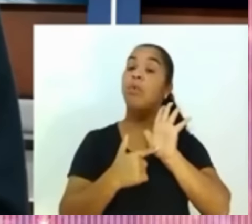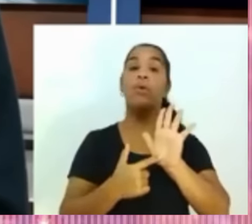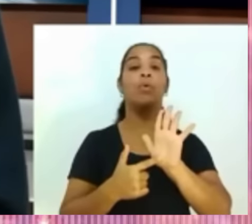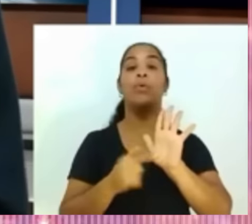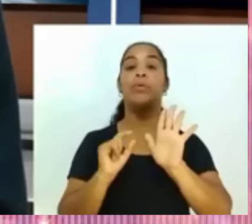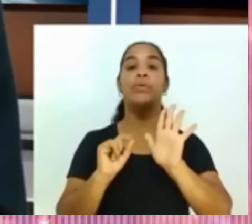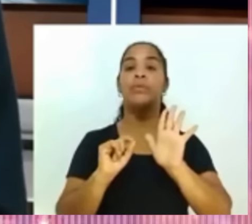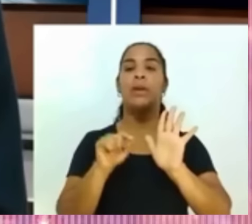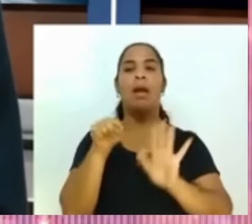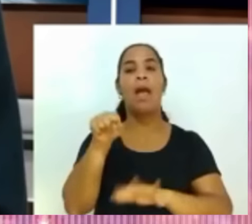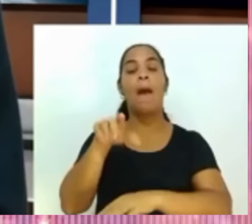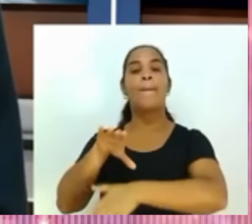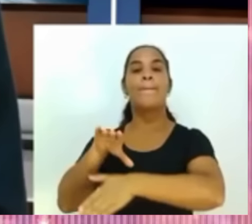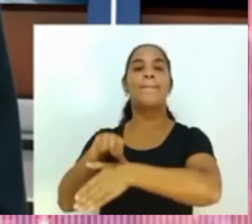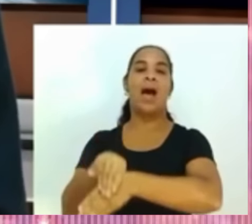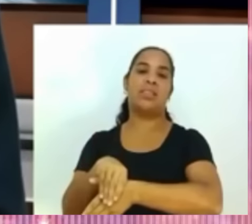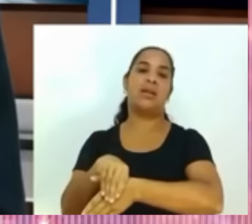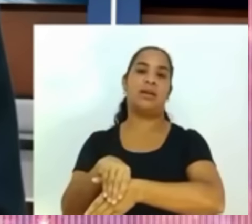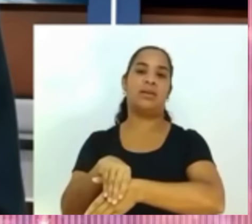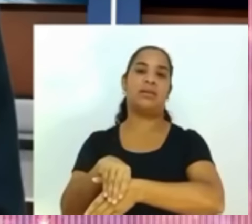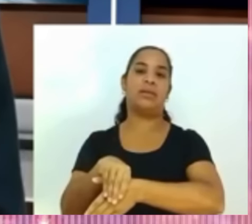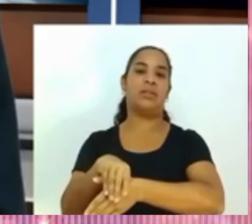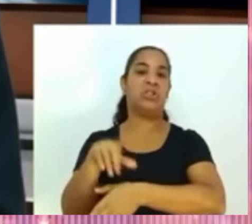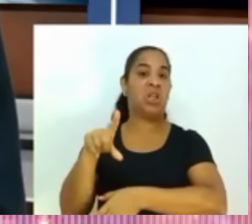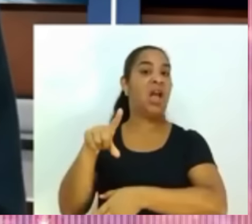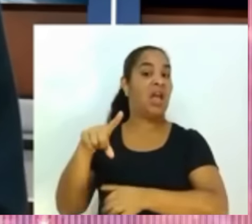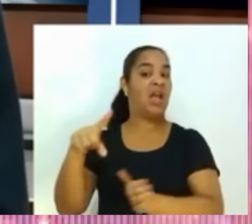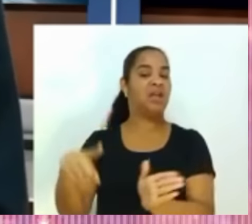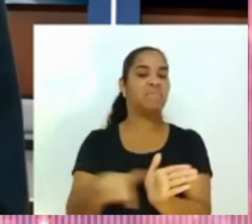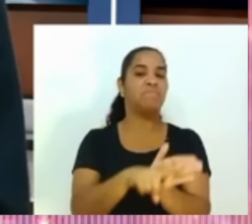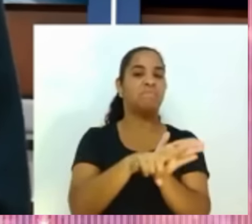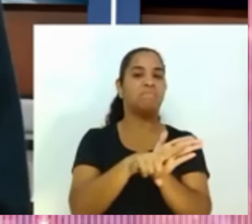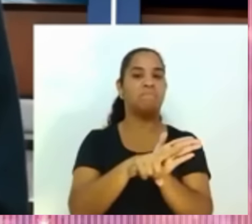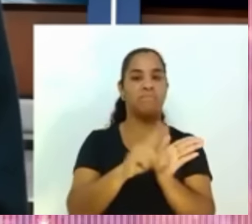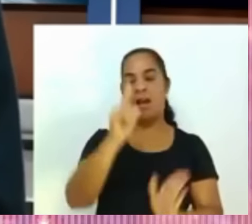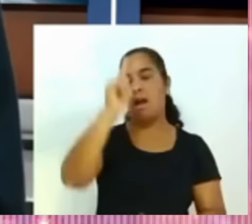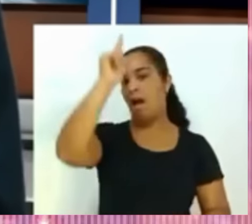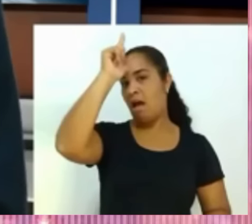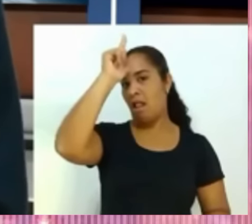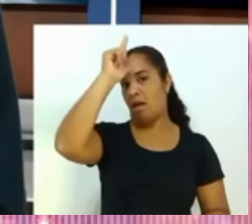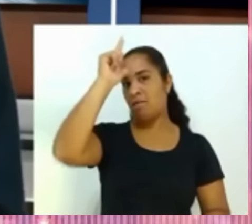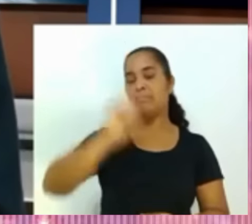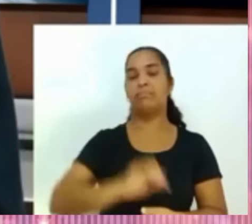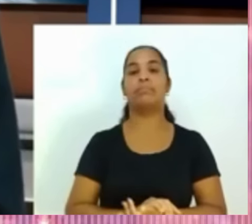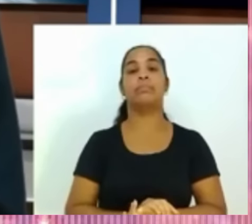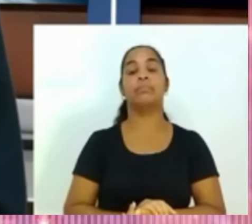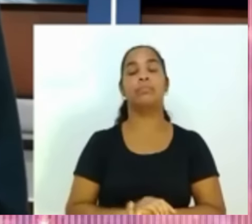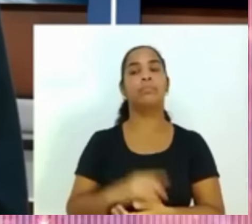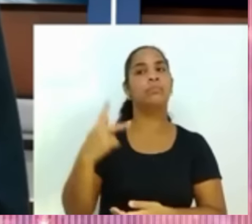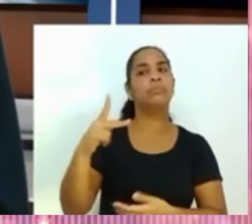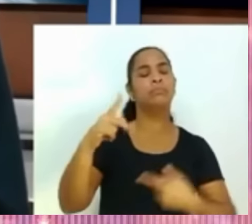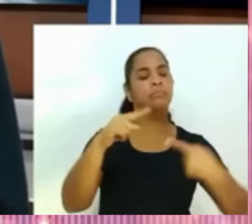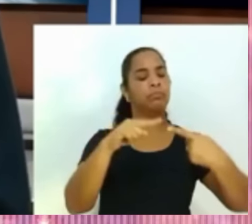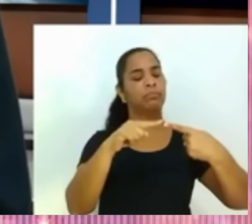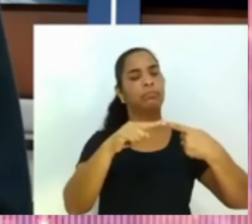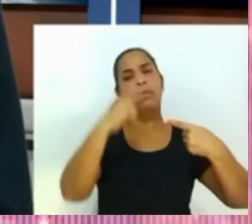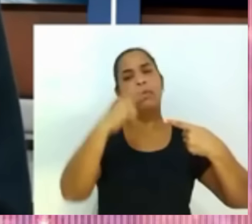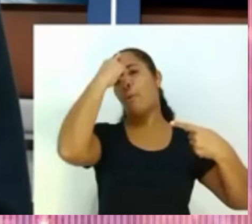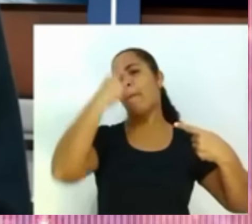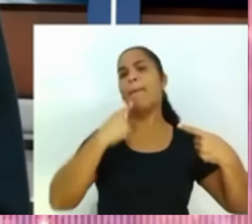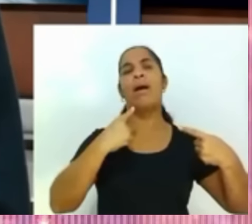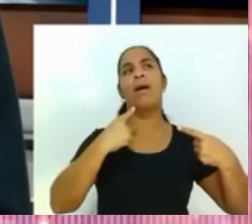materialista pessimista alemão que a personalidade não é o